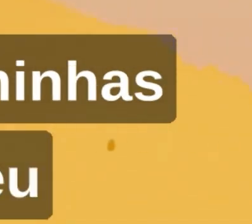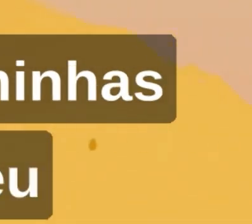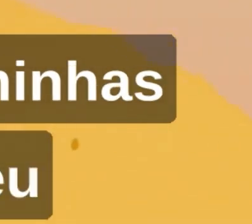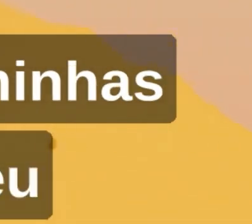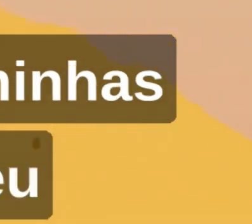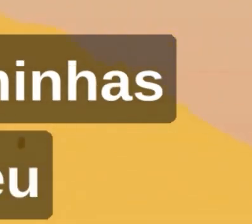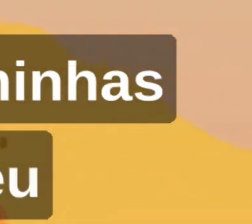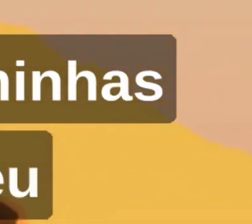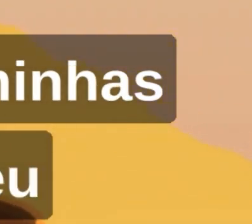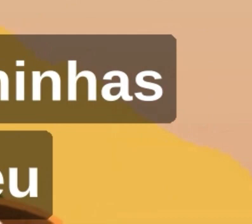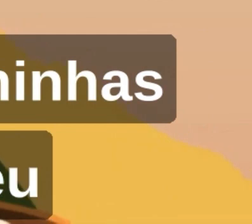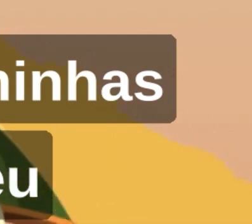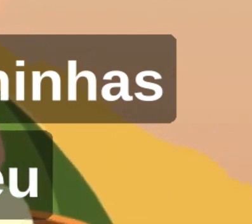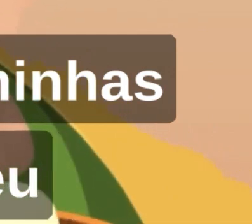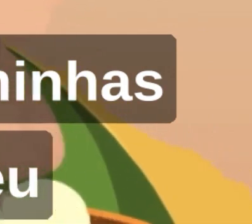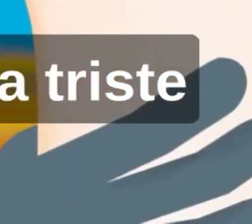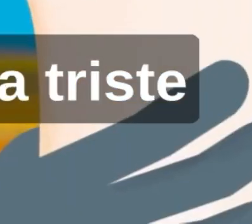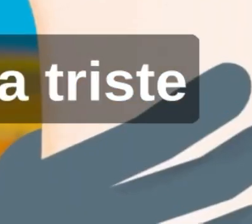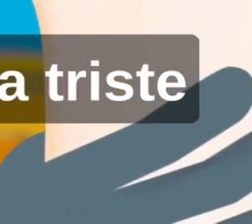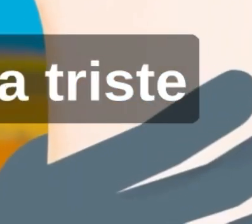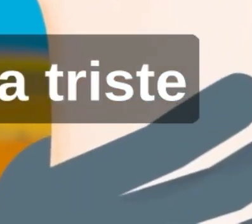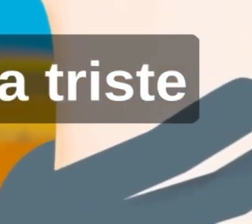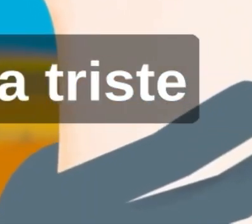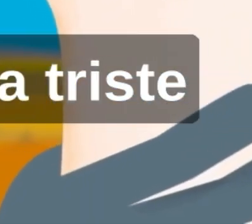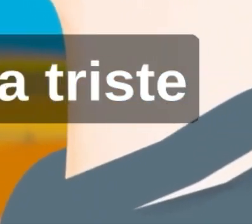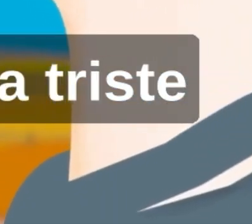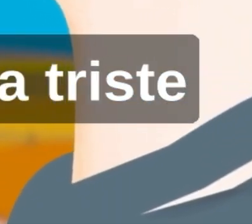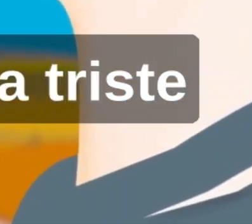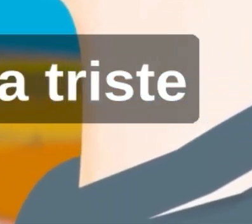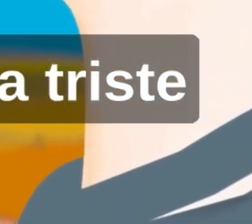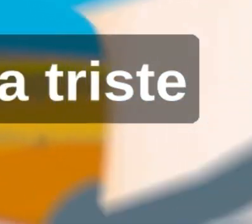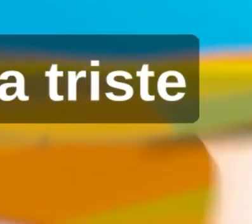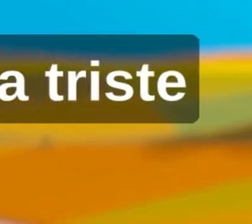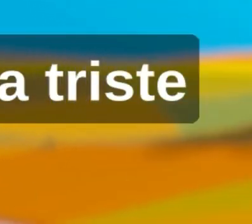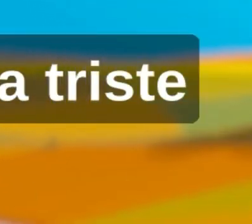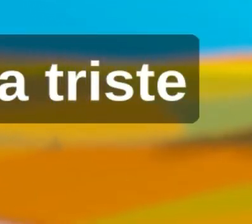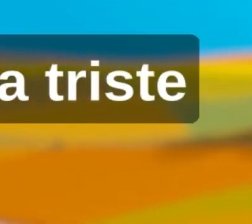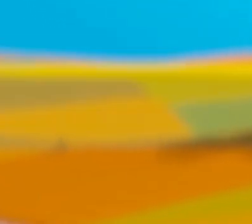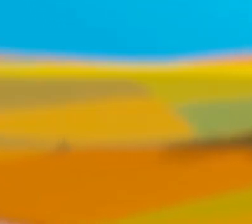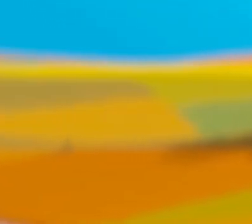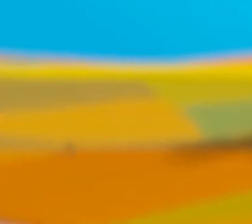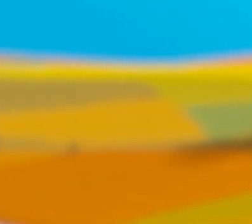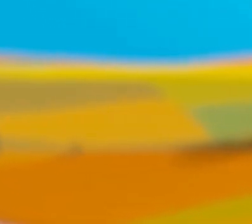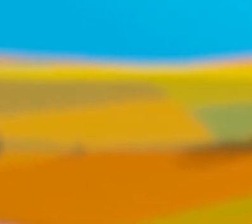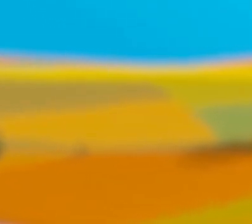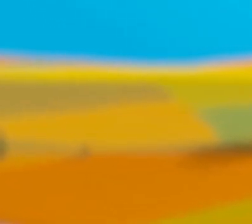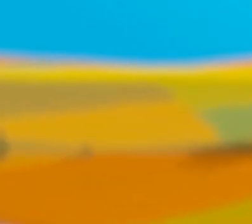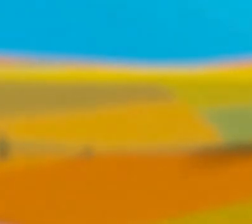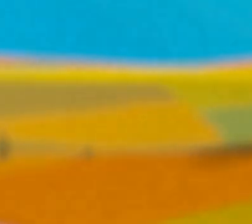minhas feridas se curarão. Seu para sempre, o cavaleiro da triste figura.